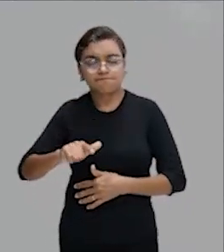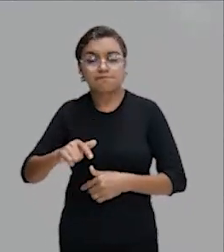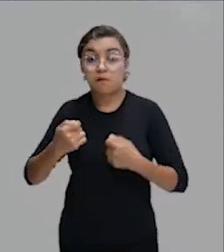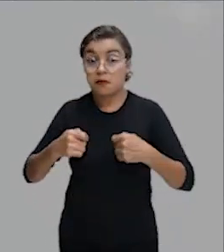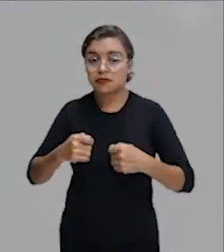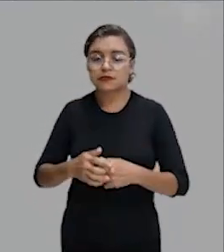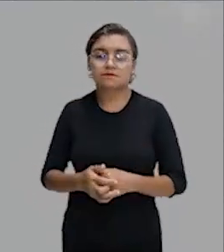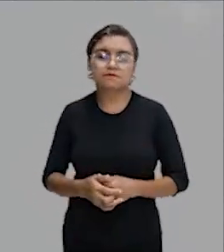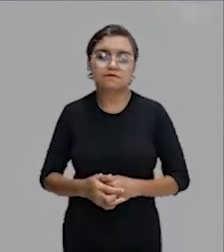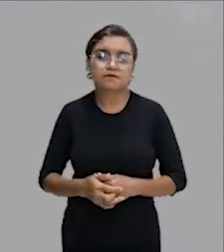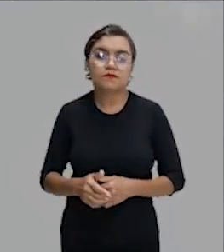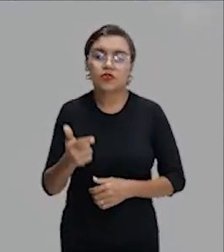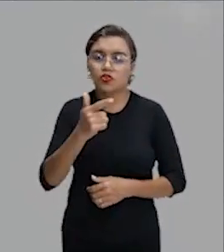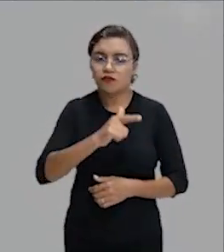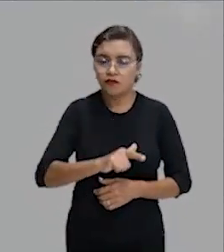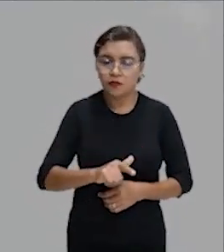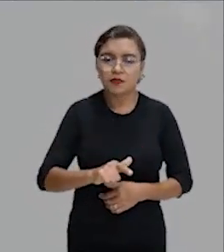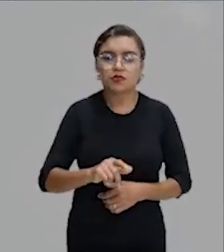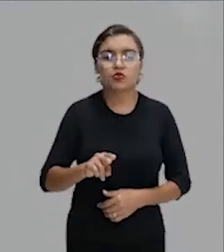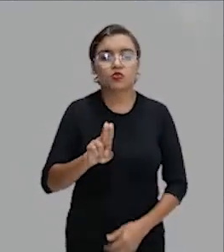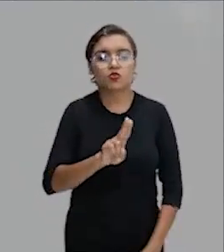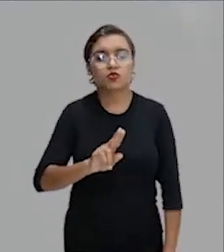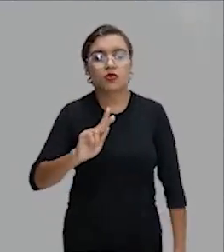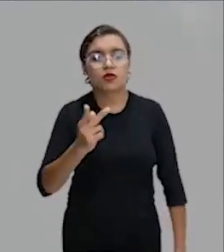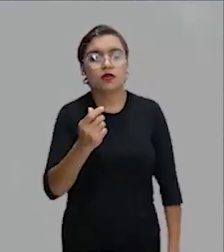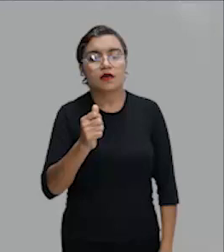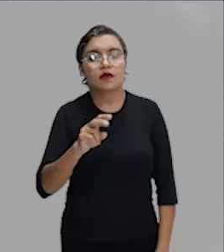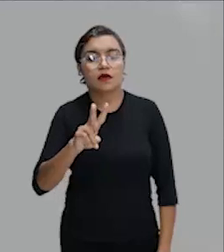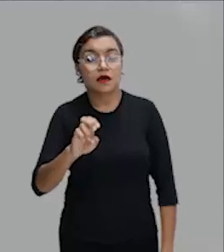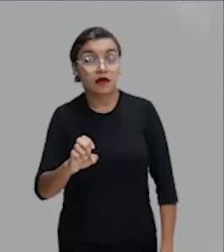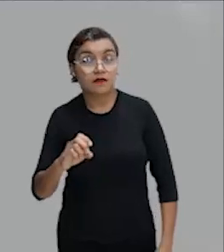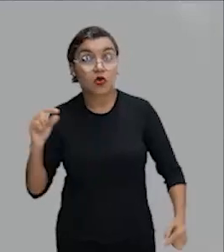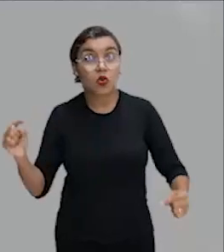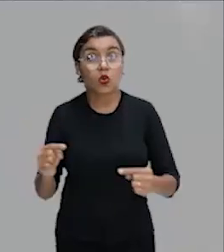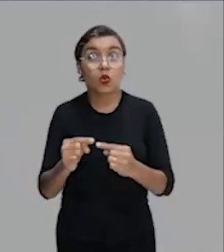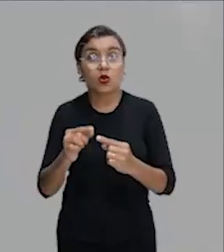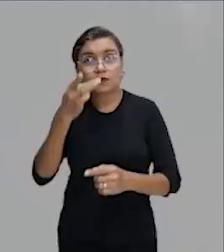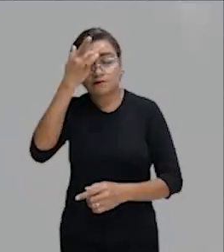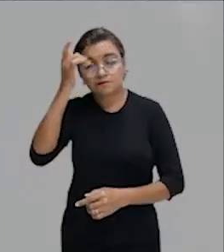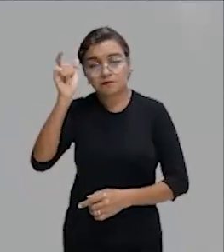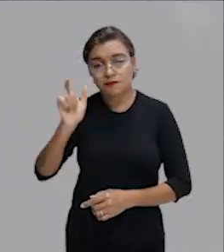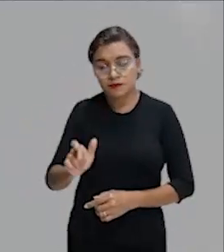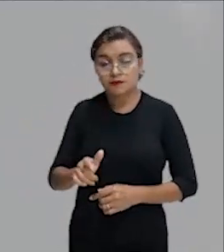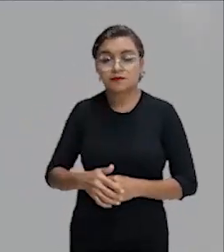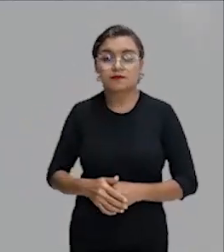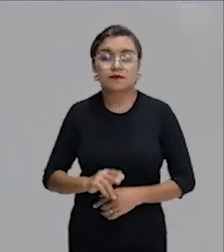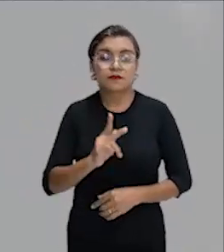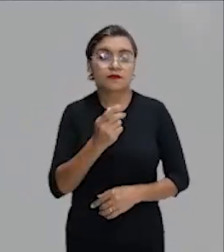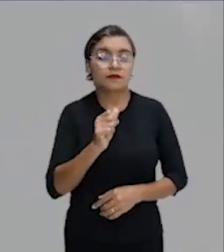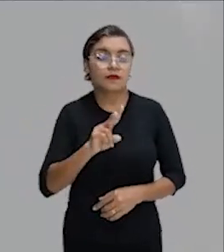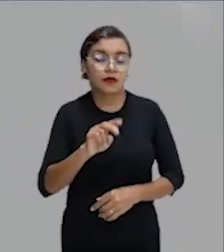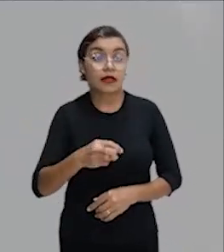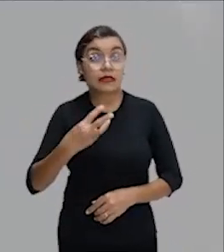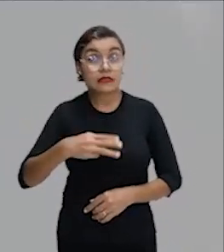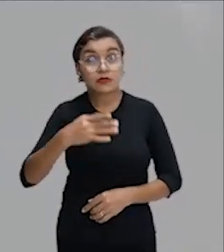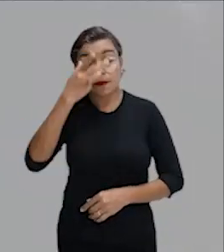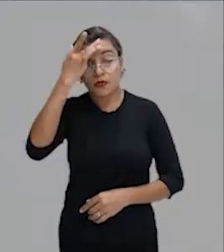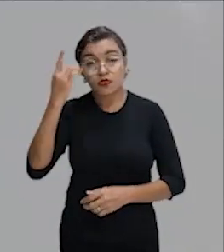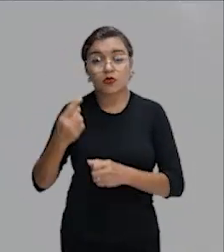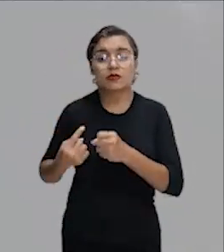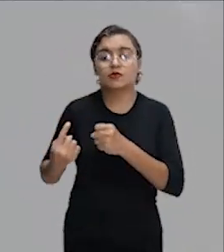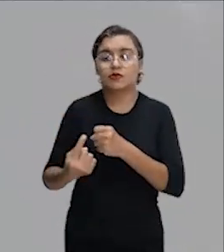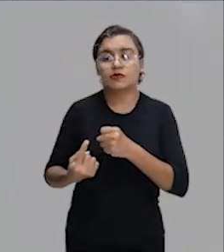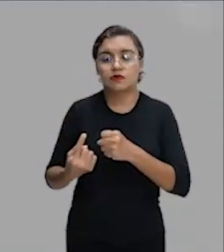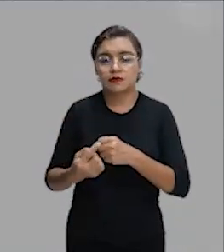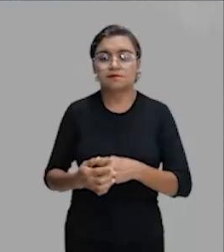De novo, o uso do has ou have é de acordo com o sujeito. Has, terceira pessoa do singular, have, segunda